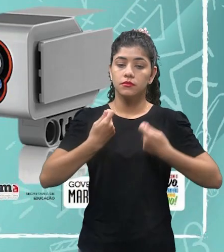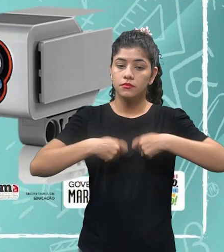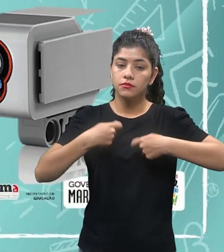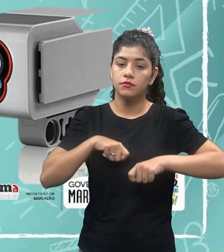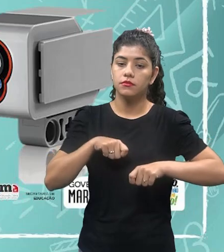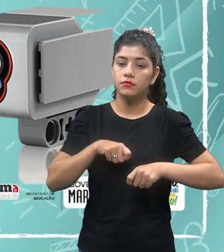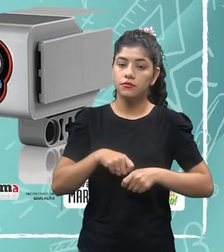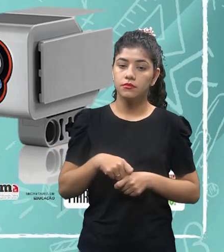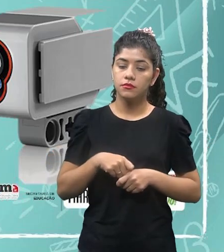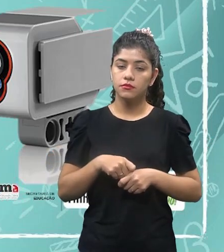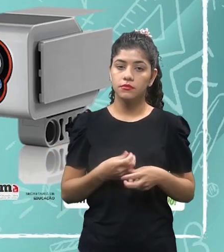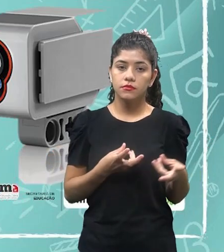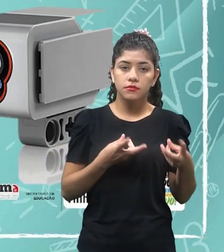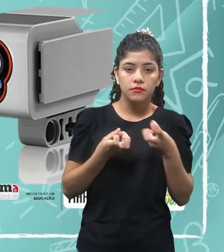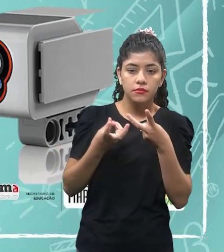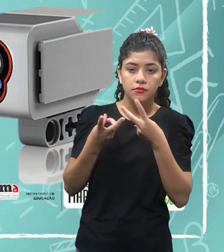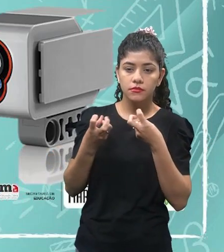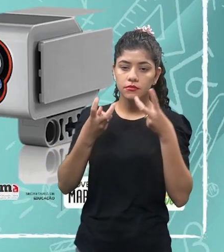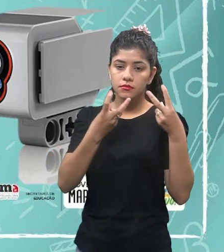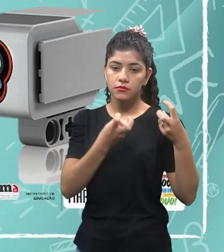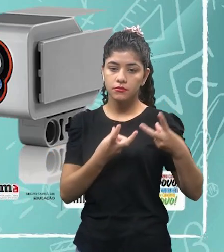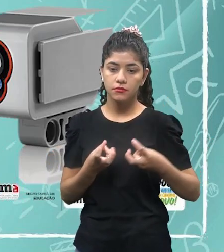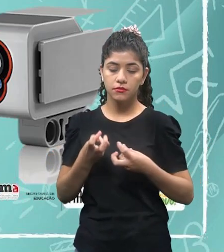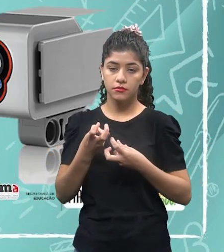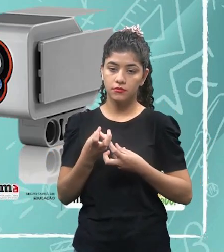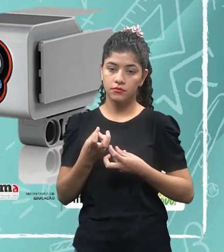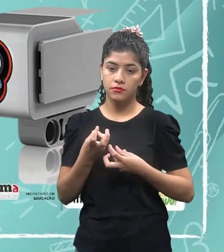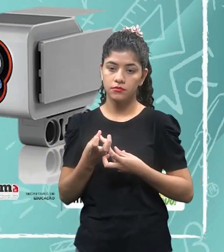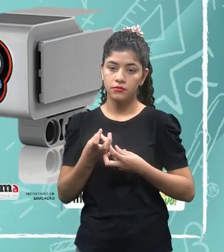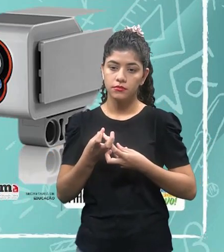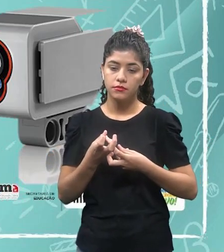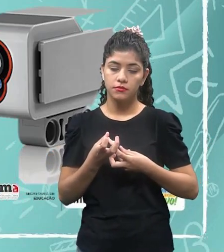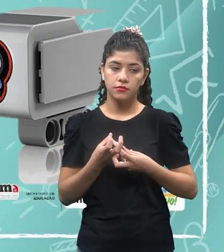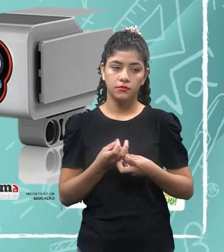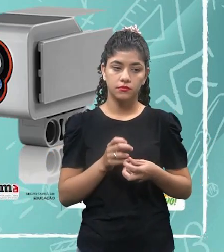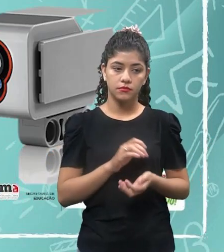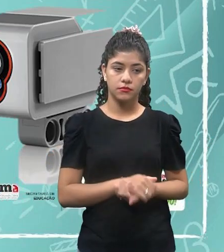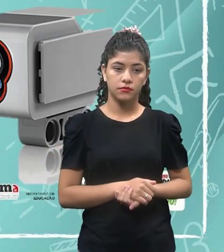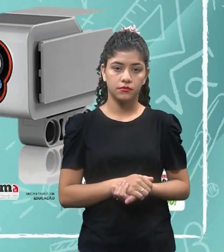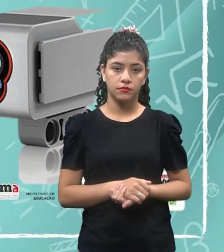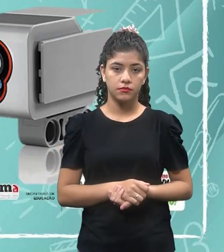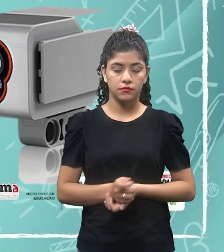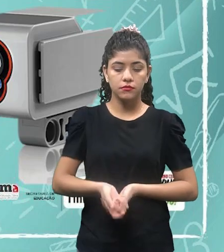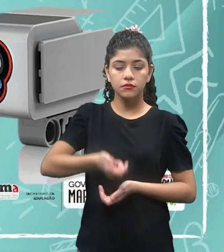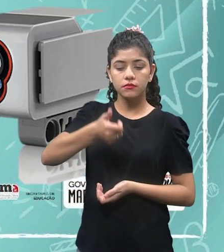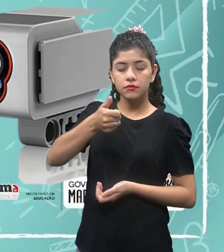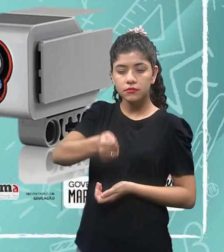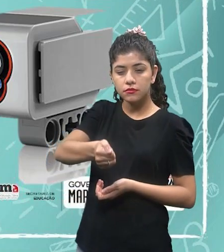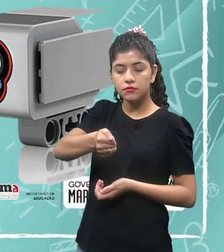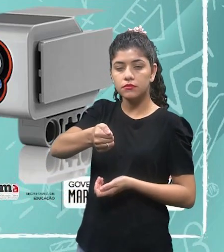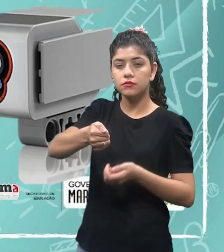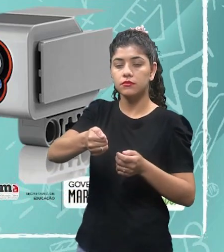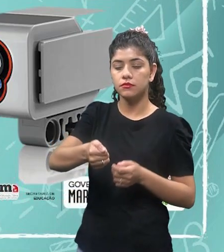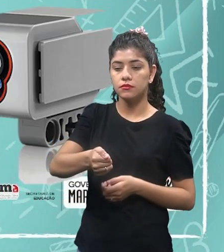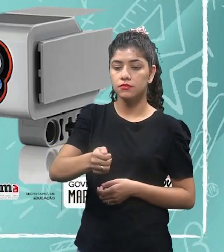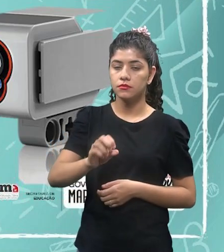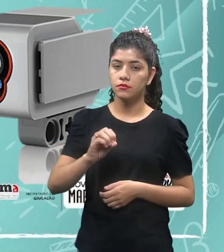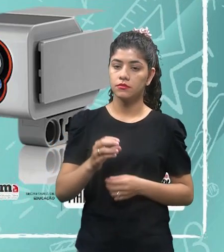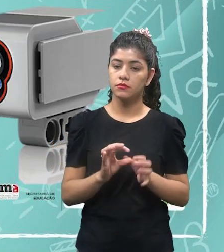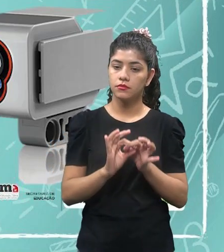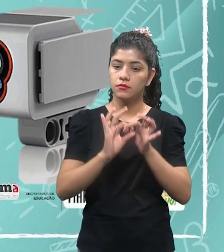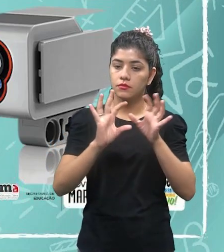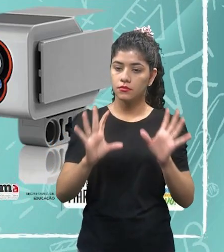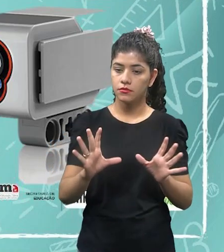torque precisa que detecta quando o seu botão frontal é pressionado